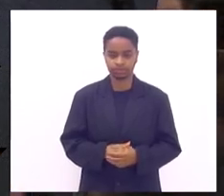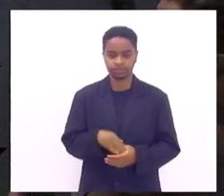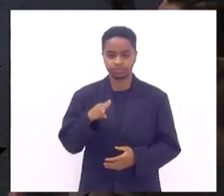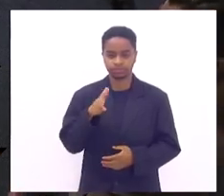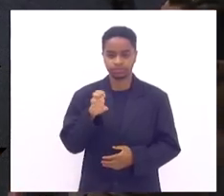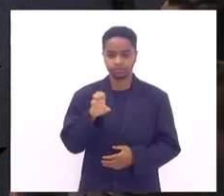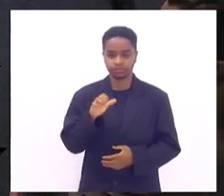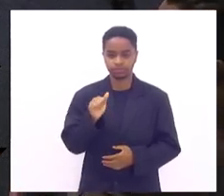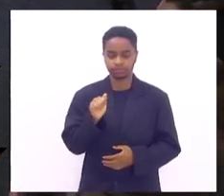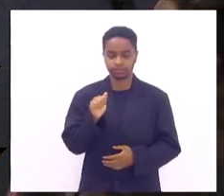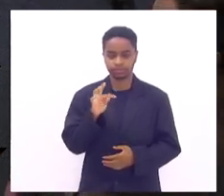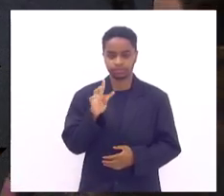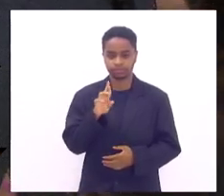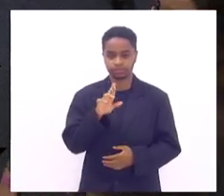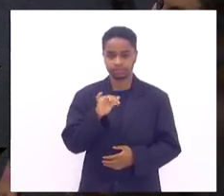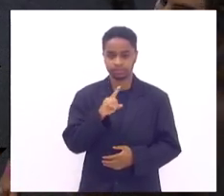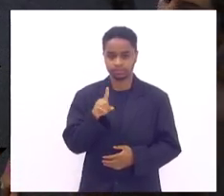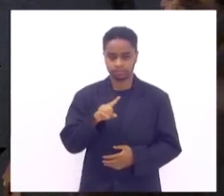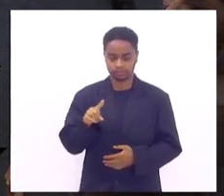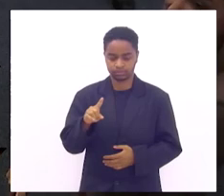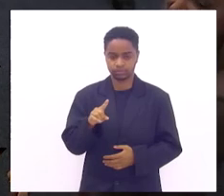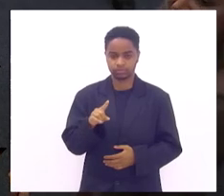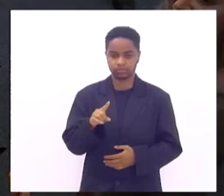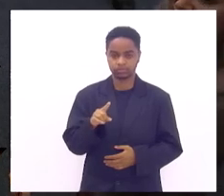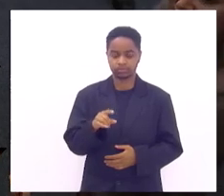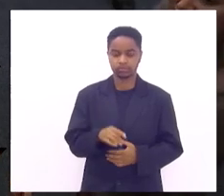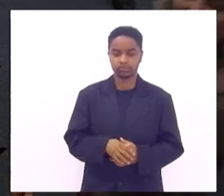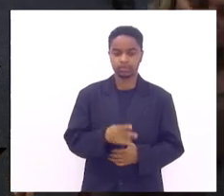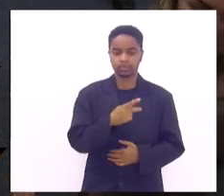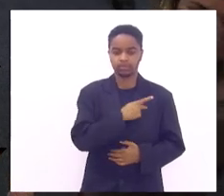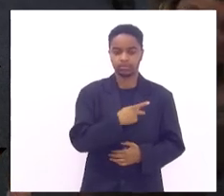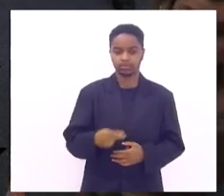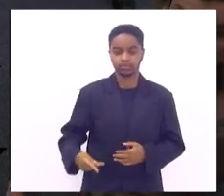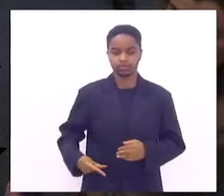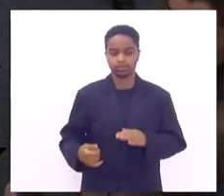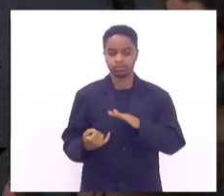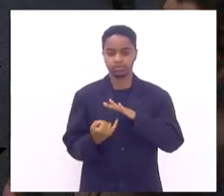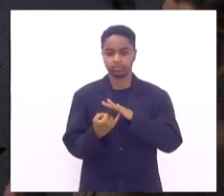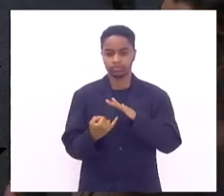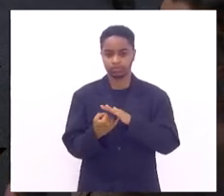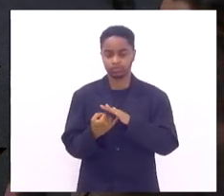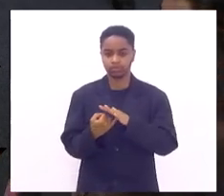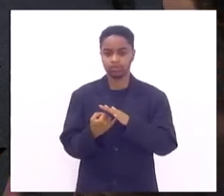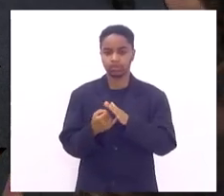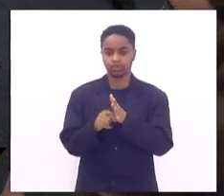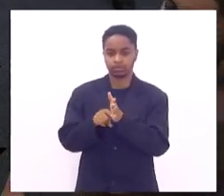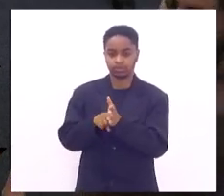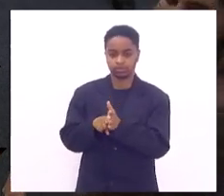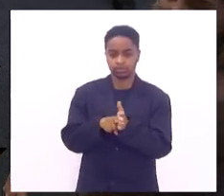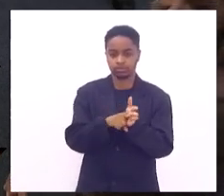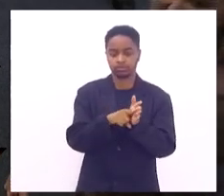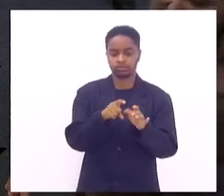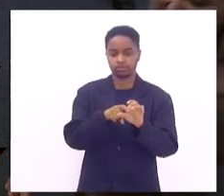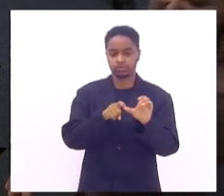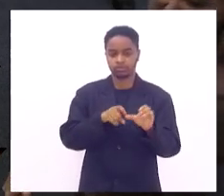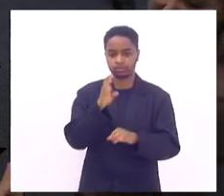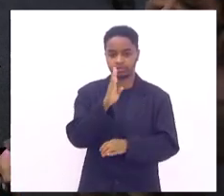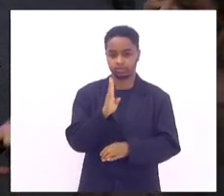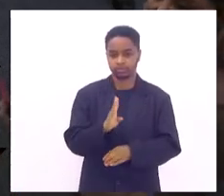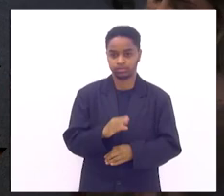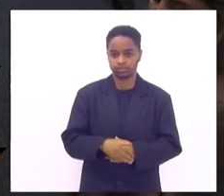Beatriz Gonçalves de Moraes Nicolassi, presidente do Instituto de Auditores Independentes do Brasil.